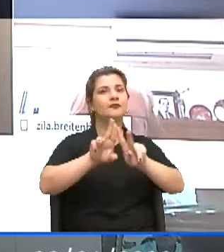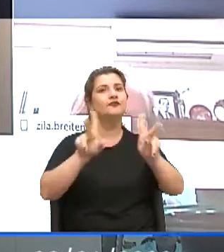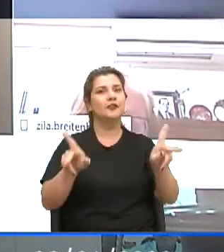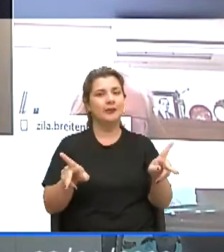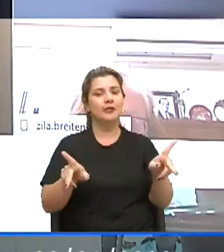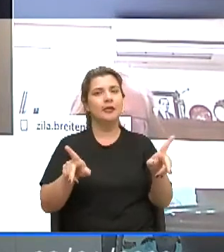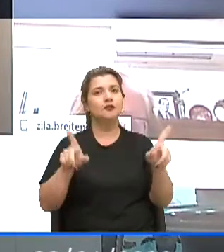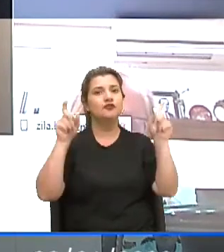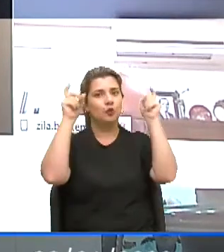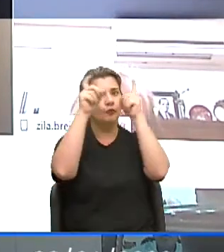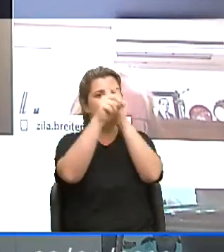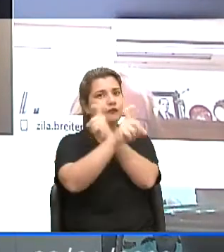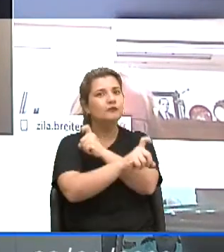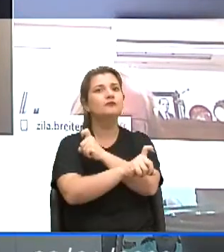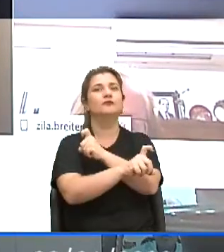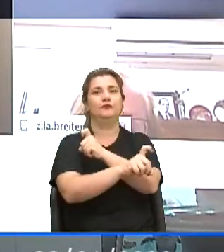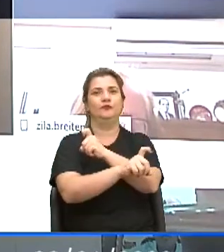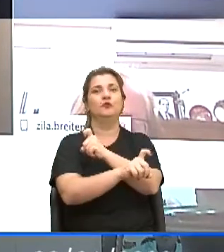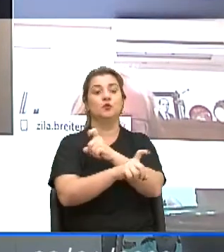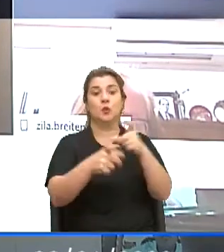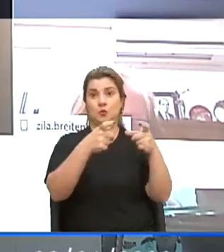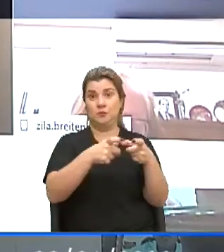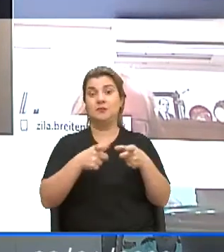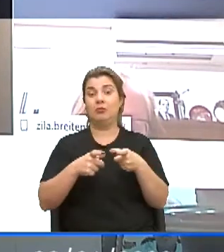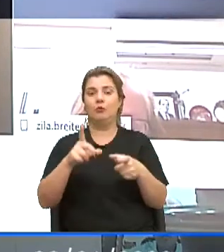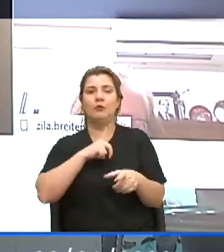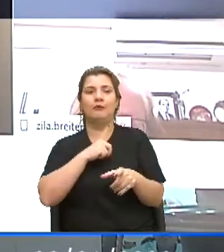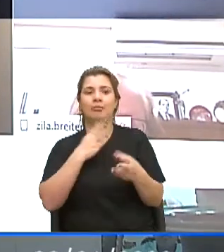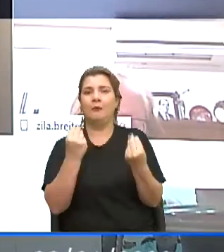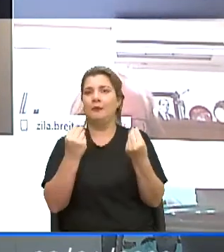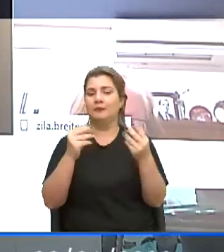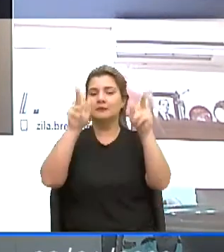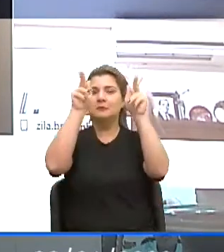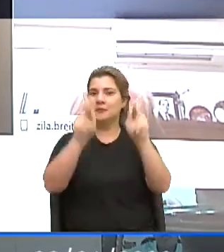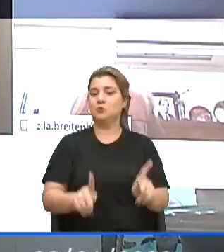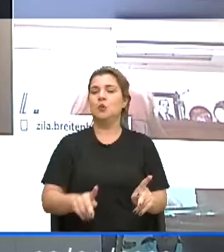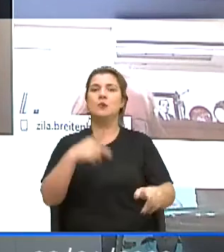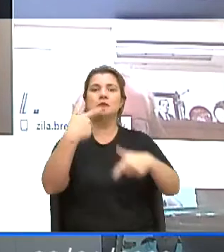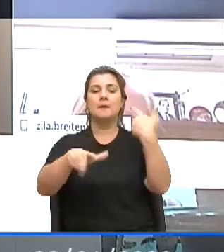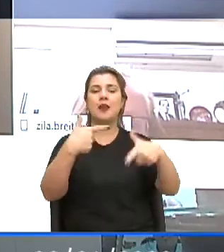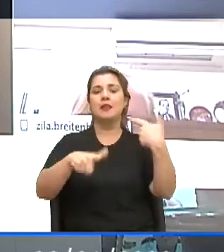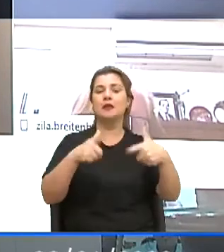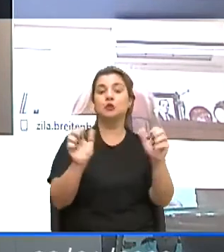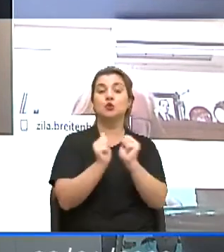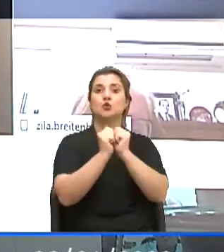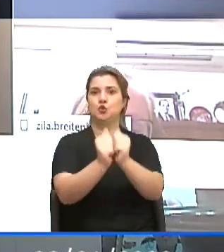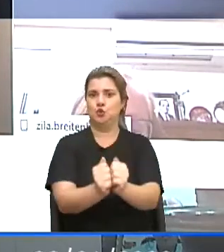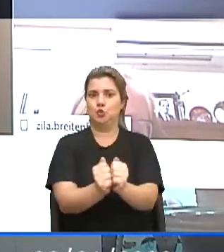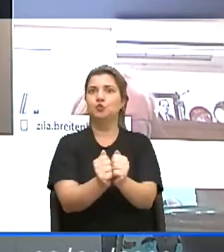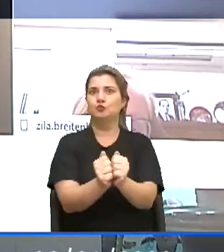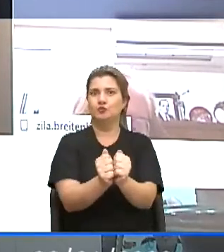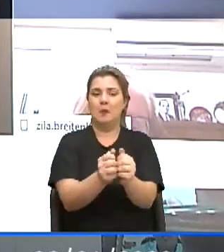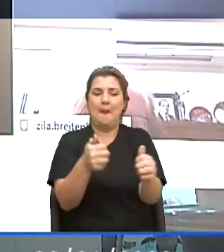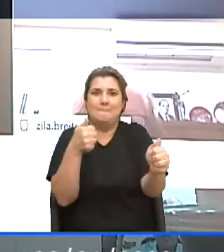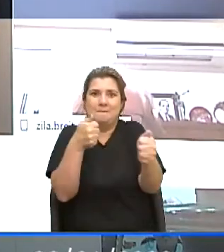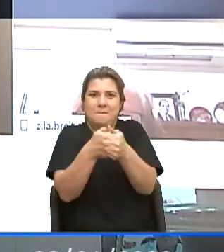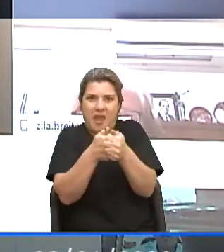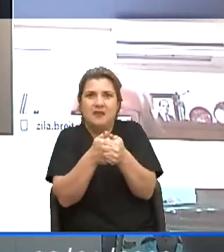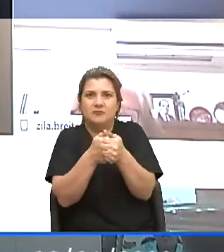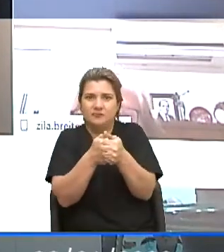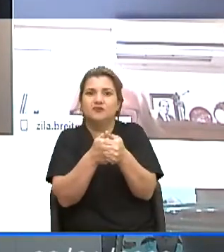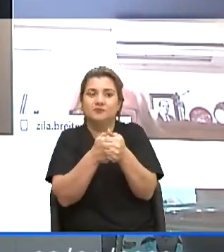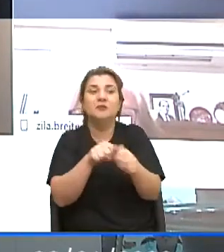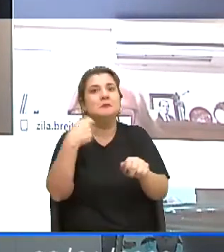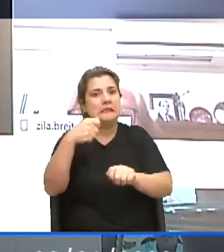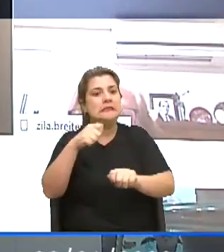Então, é um setor que tem muita gente trabalhando junto, aglomerado, né? Então a gente tem que achar